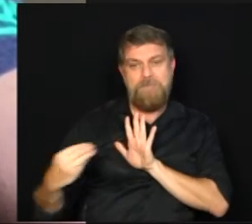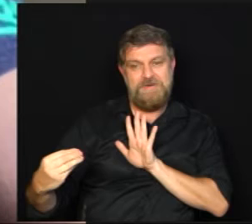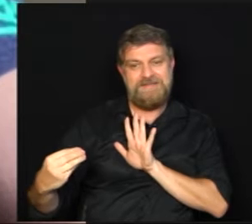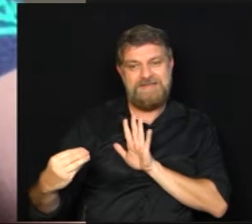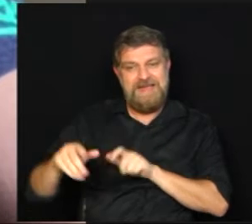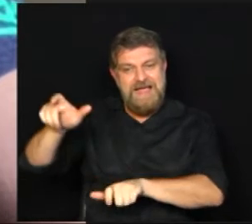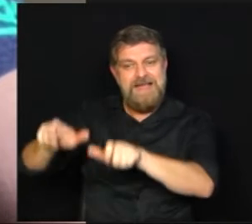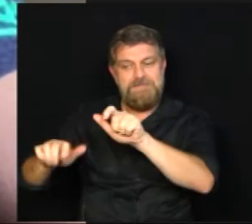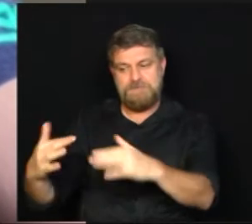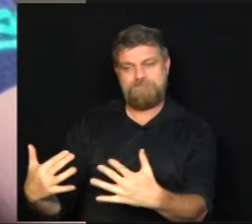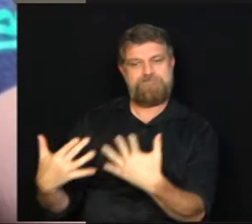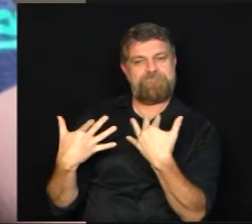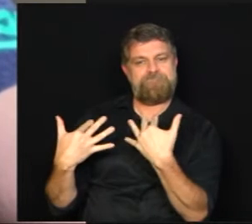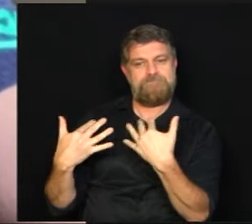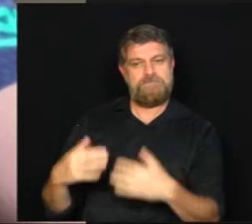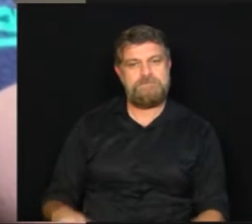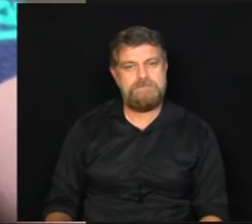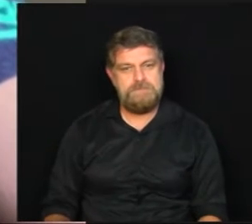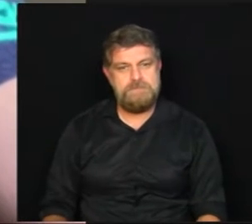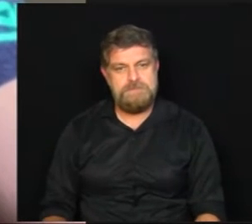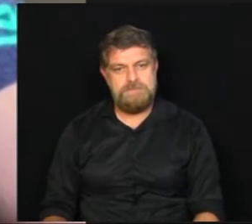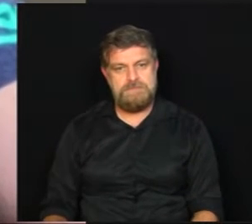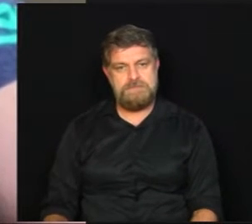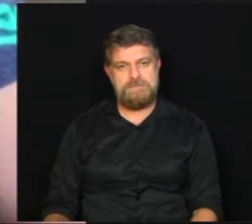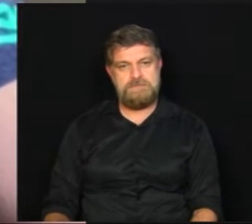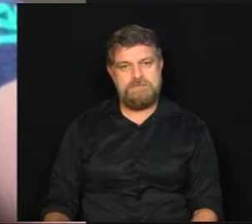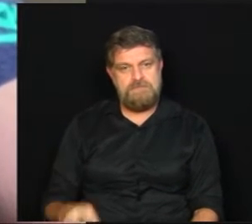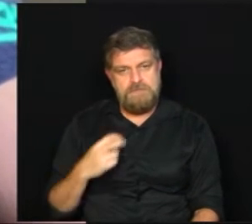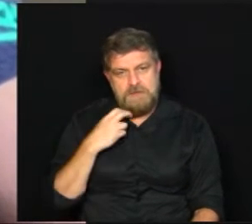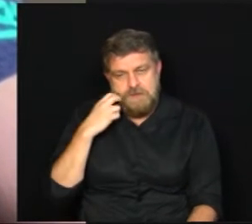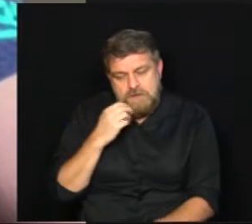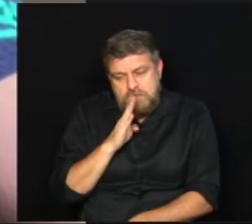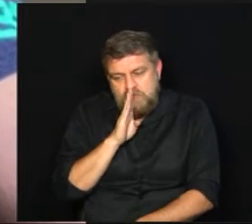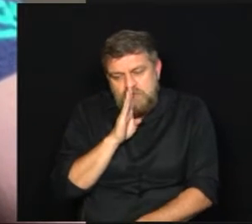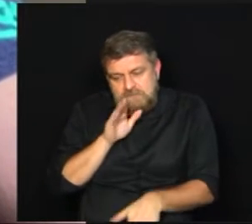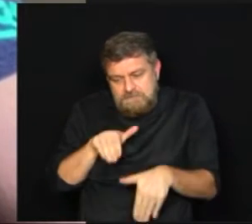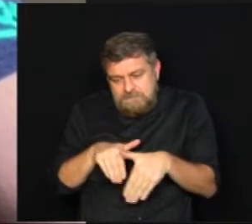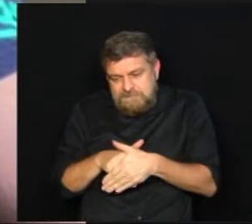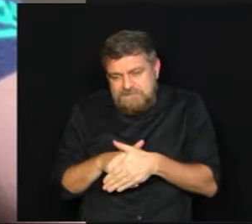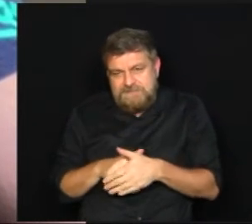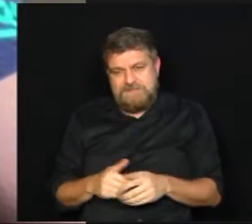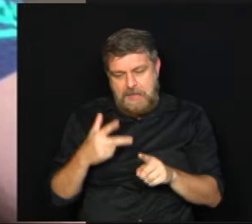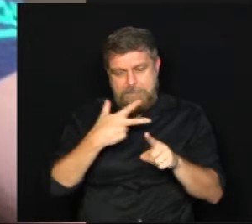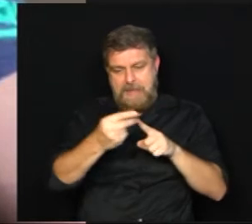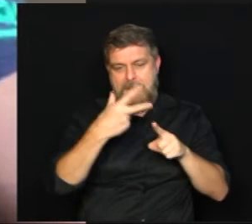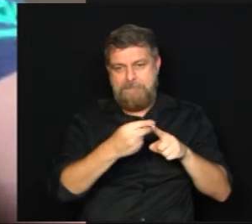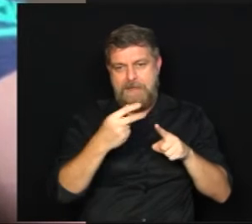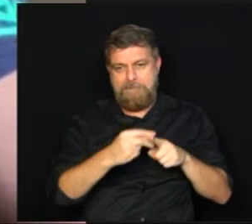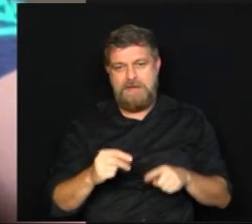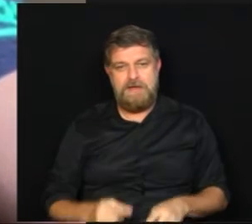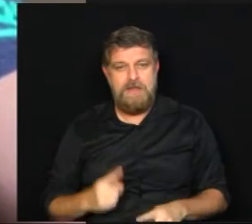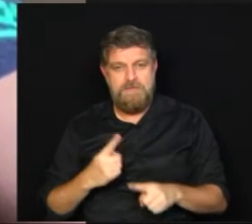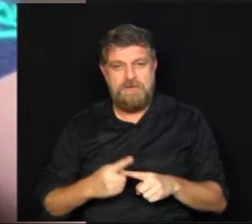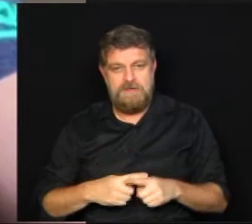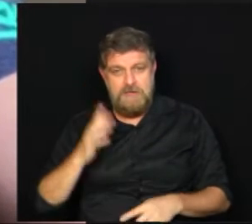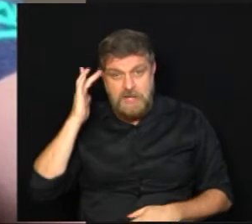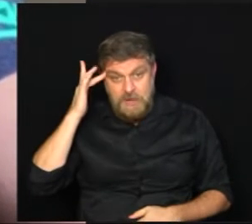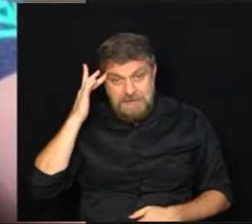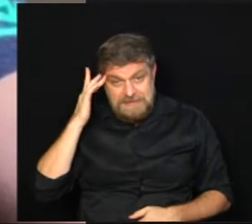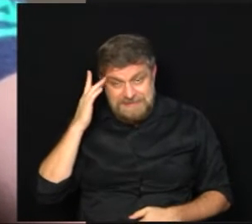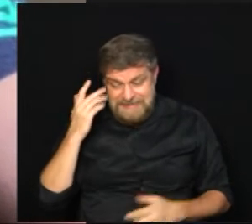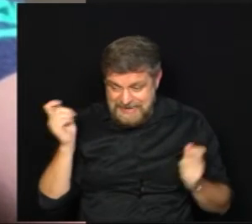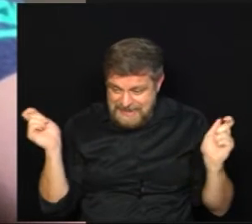indireta. Às vezes eu sou um pouco retraída e não falo tanto das minhas conquistas, porque eu acho que eu sempre estou fazendo